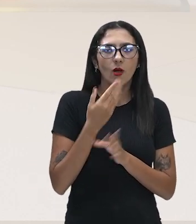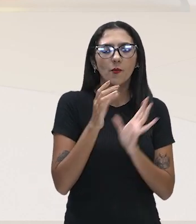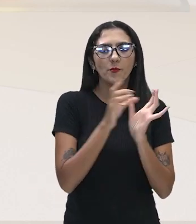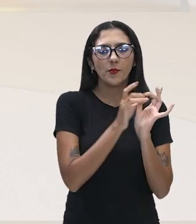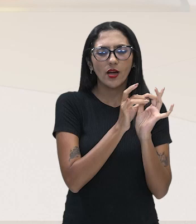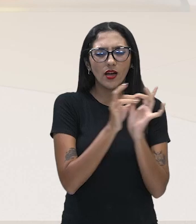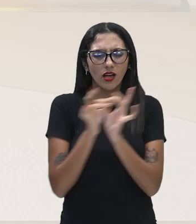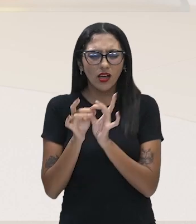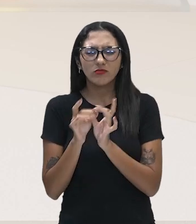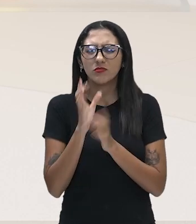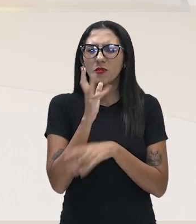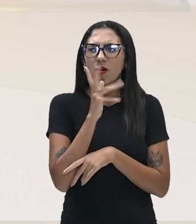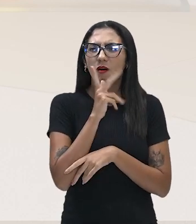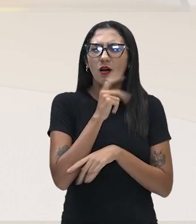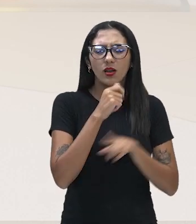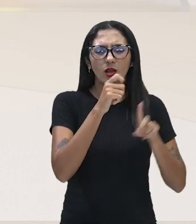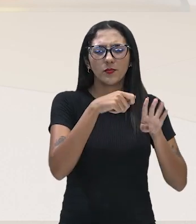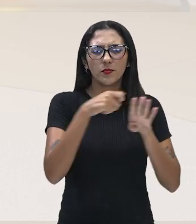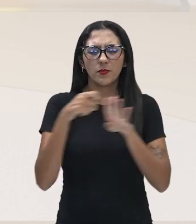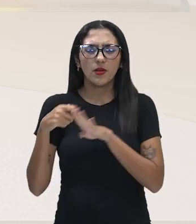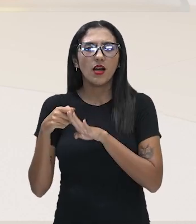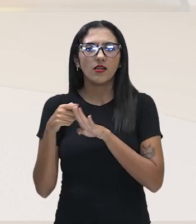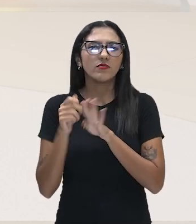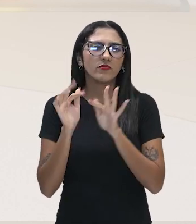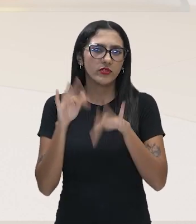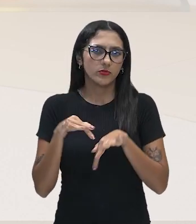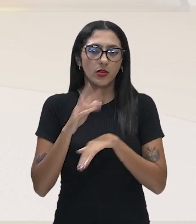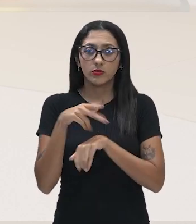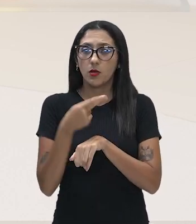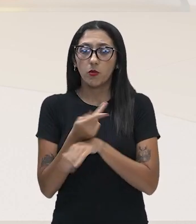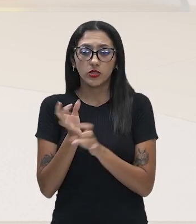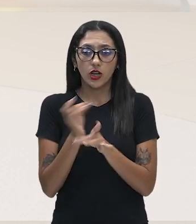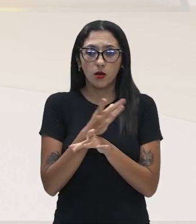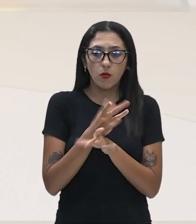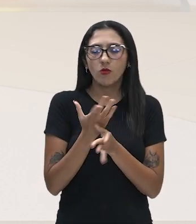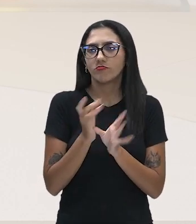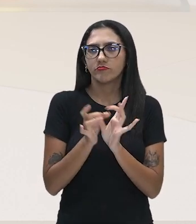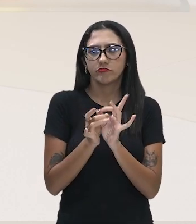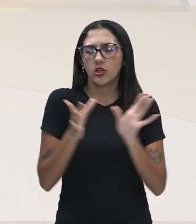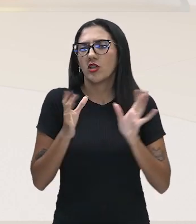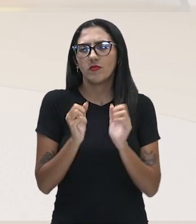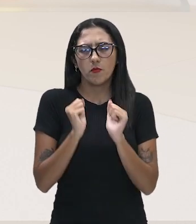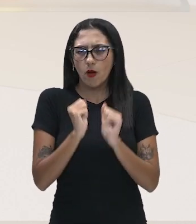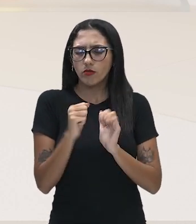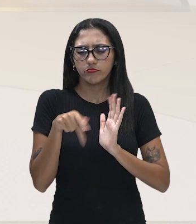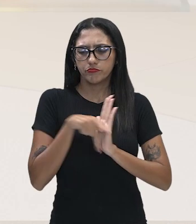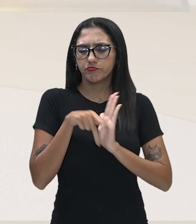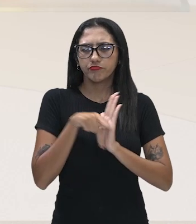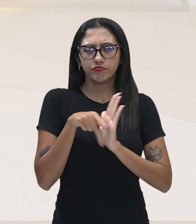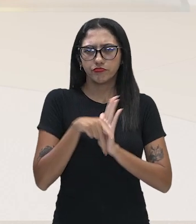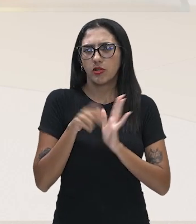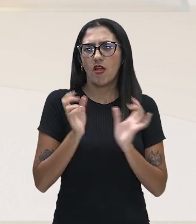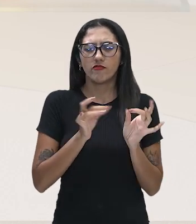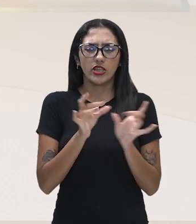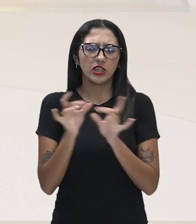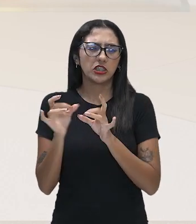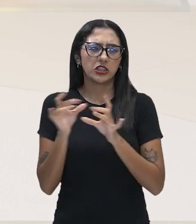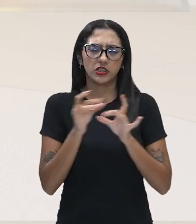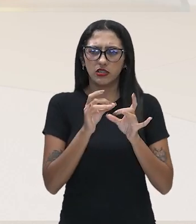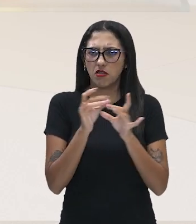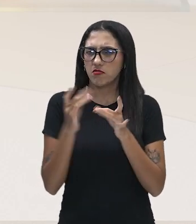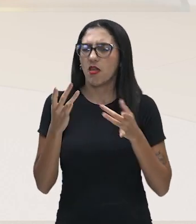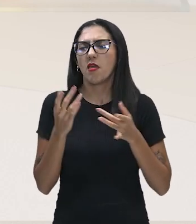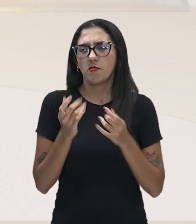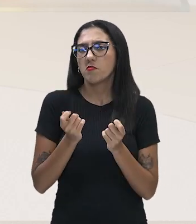você quitar o financiamento, ok? Quando você quita, aí você, né, pede ali para que seja